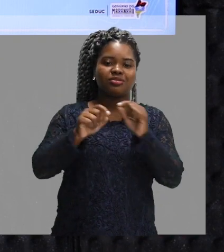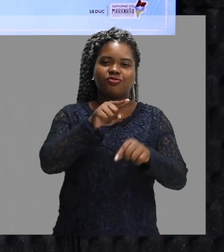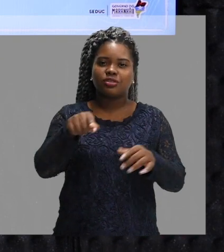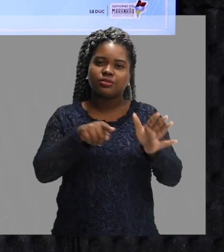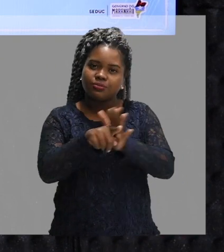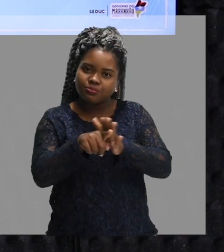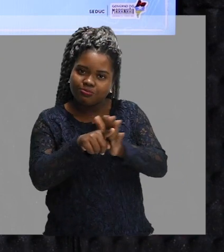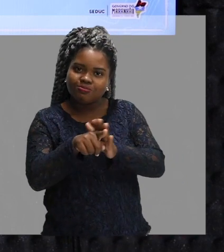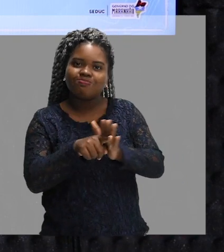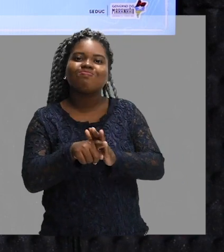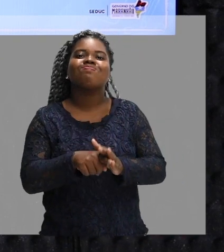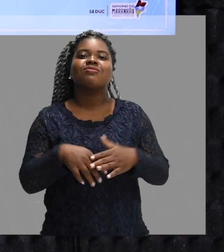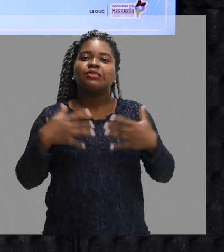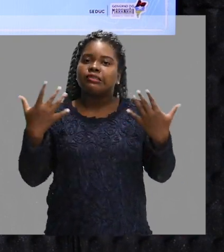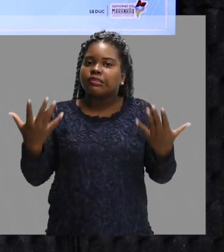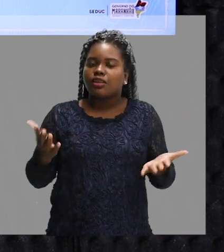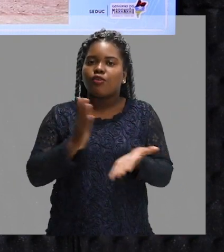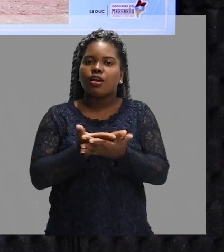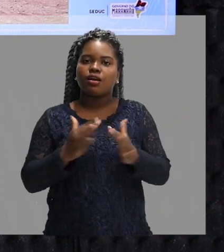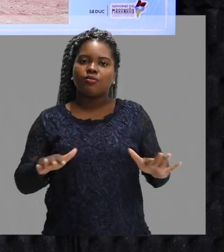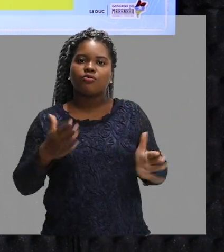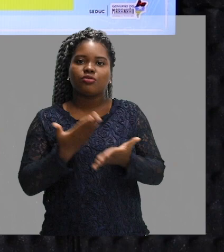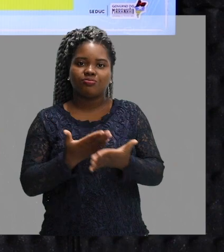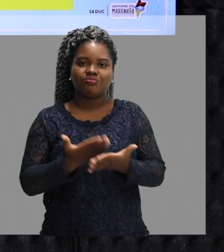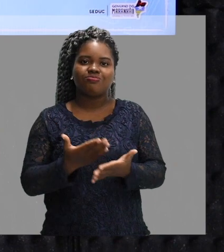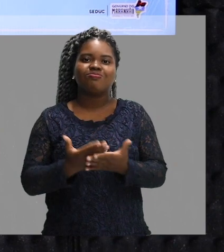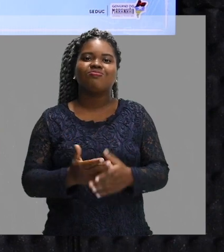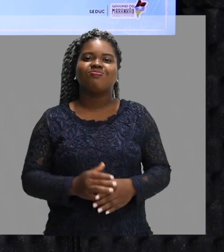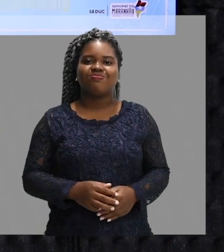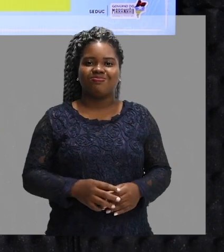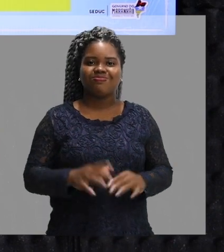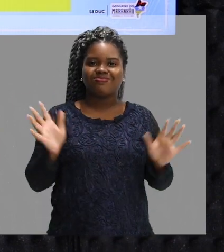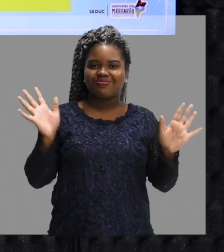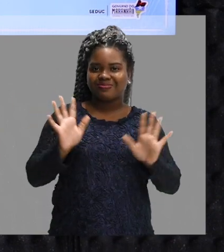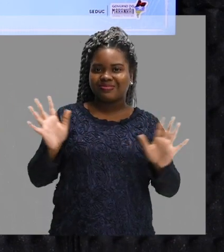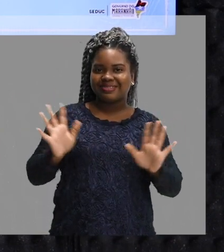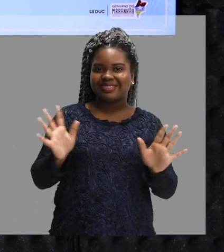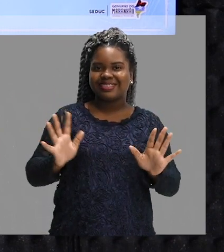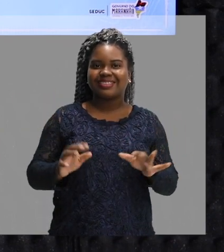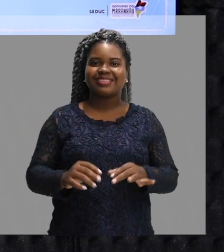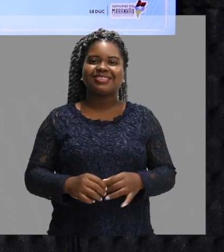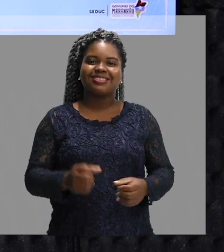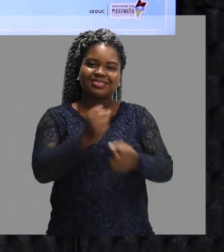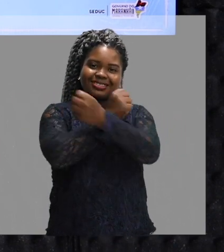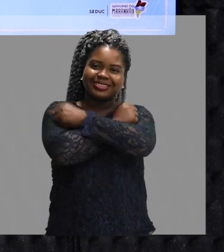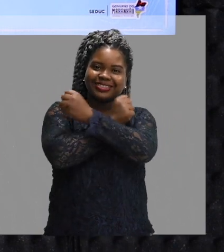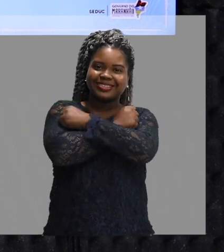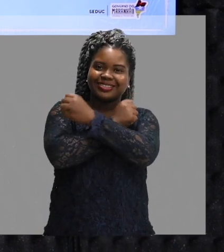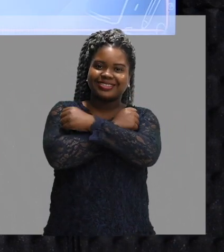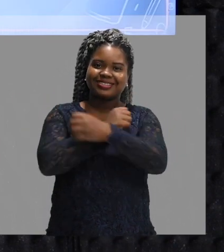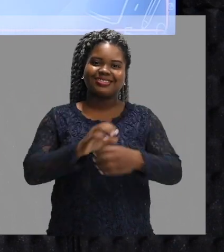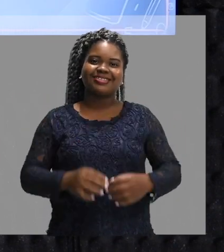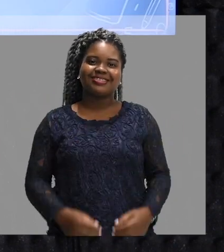mais sobre isso. A gente fica por aqui. Até a próxima. Um abraço.